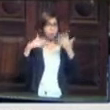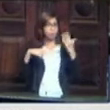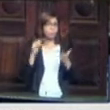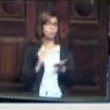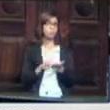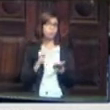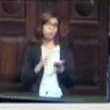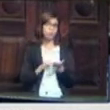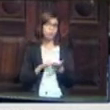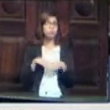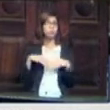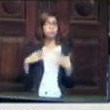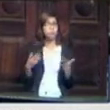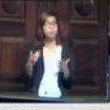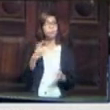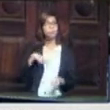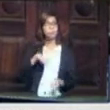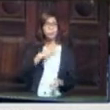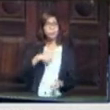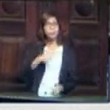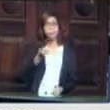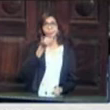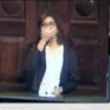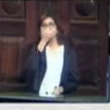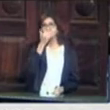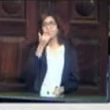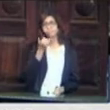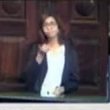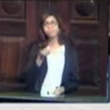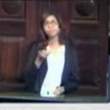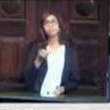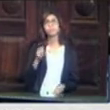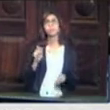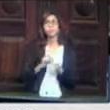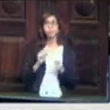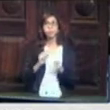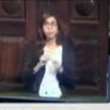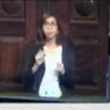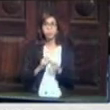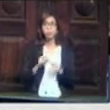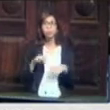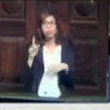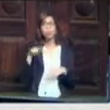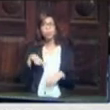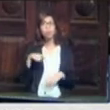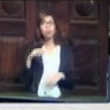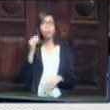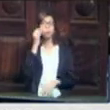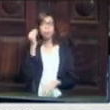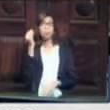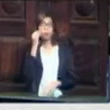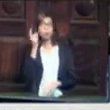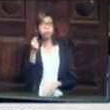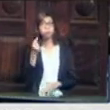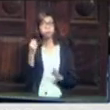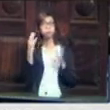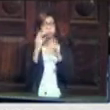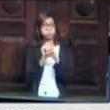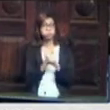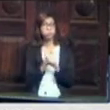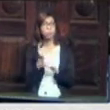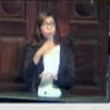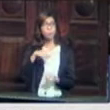isso, pagamos, né? E é isso que são, é isso que nos mostra o orçamento. Enquanto isso,